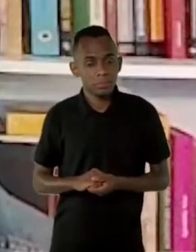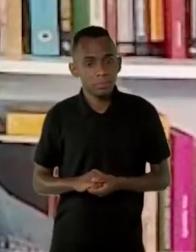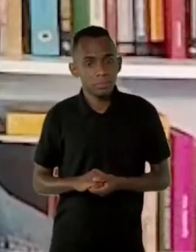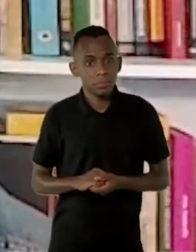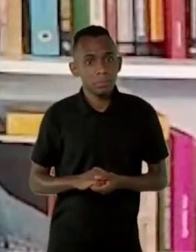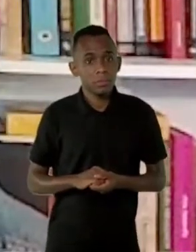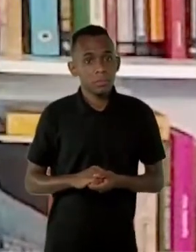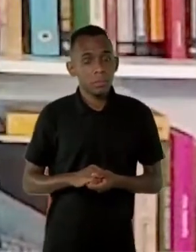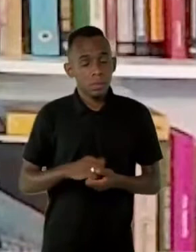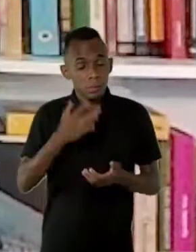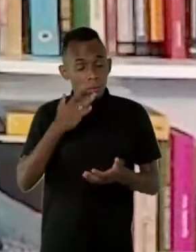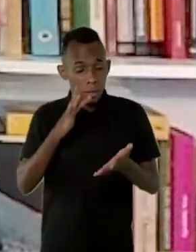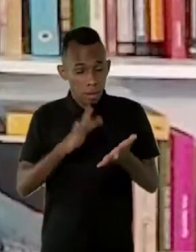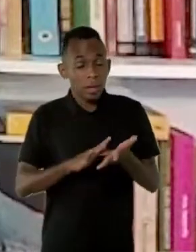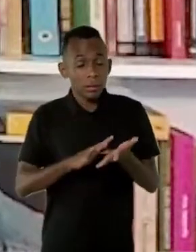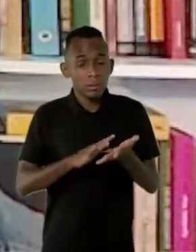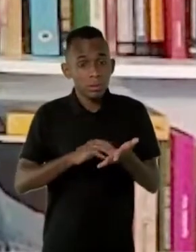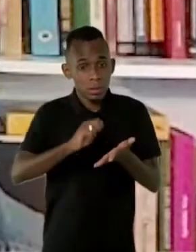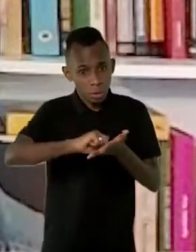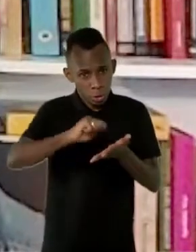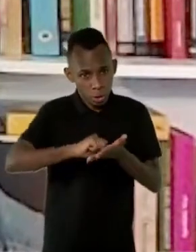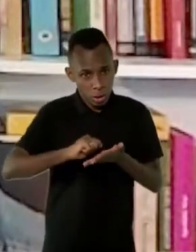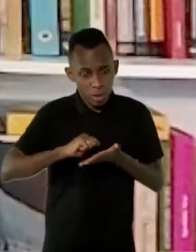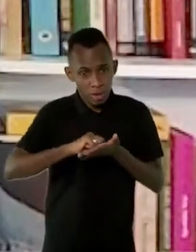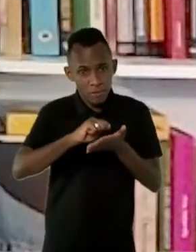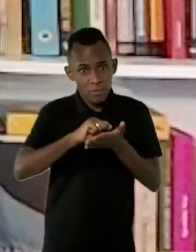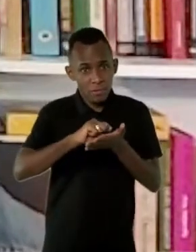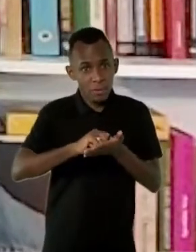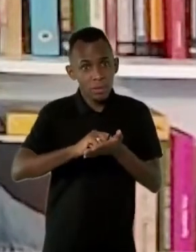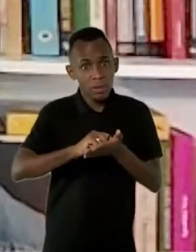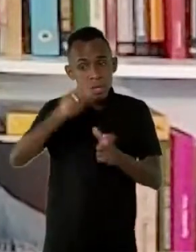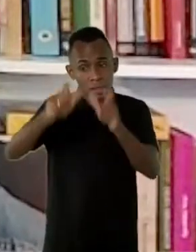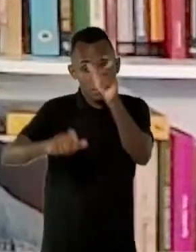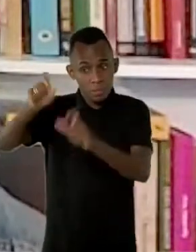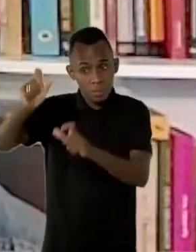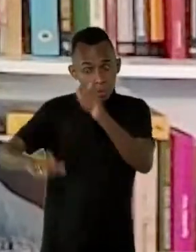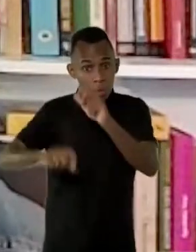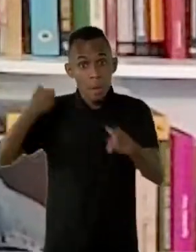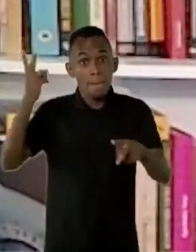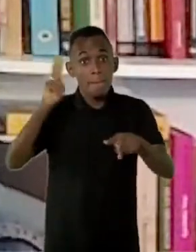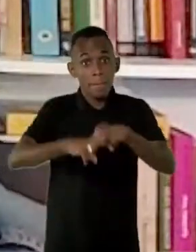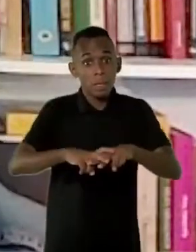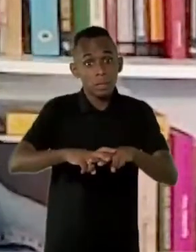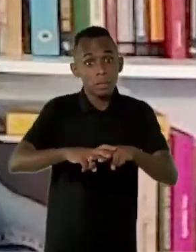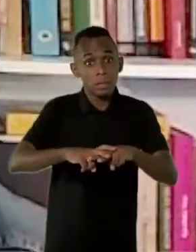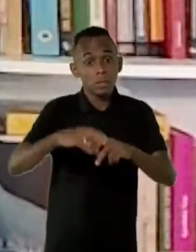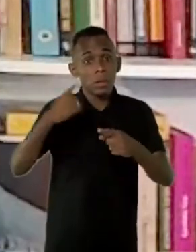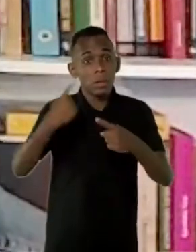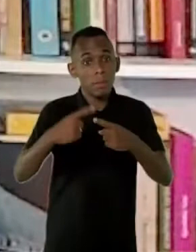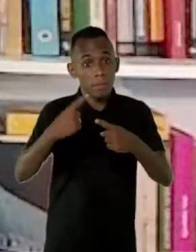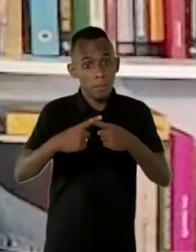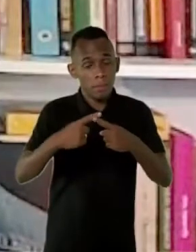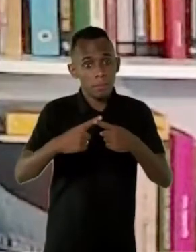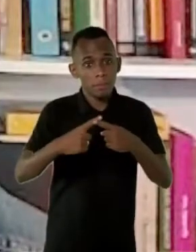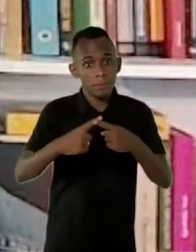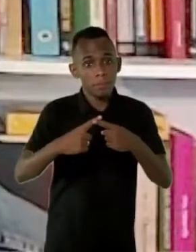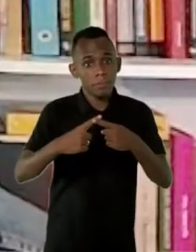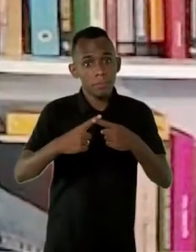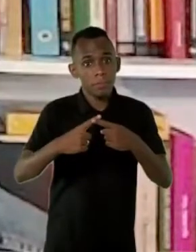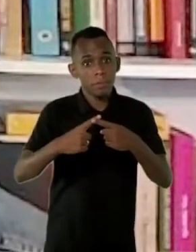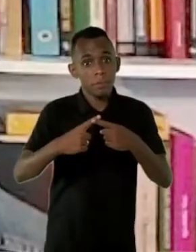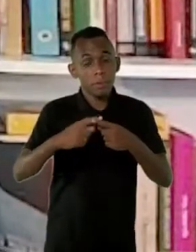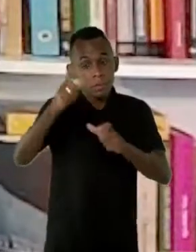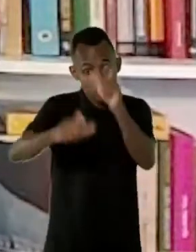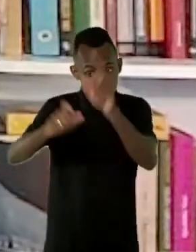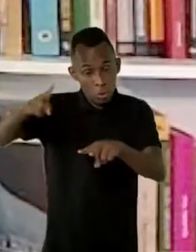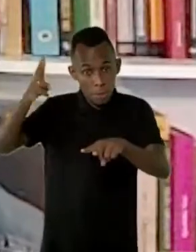na mensuração dos livros que ele tinha, que ele estava falando que as pessoas estavam sendo presas porque tinham aquele... Perdão. As pessoas